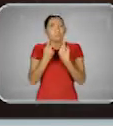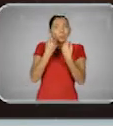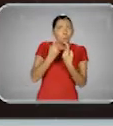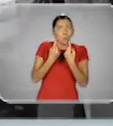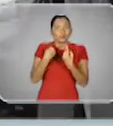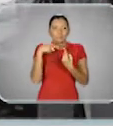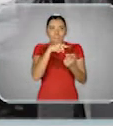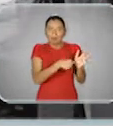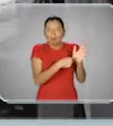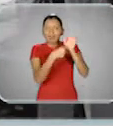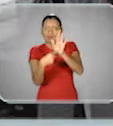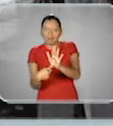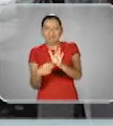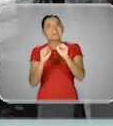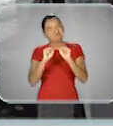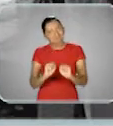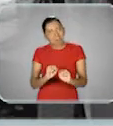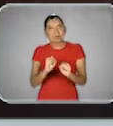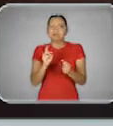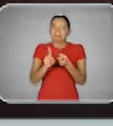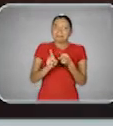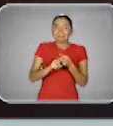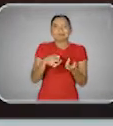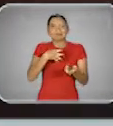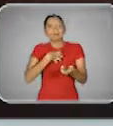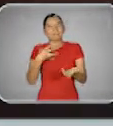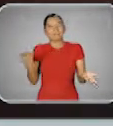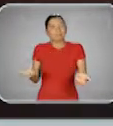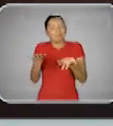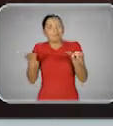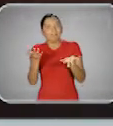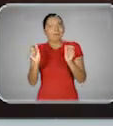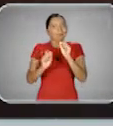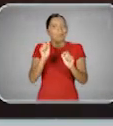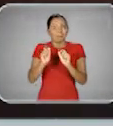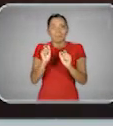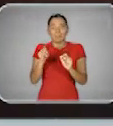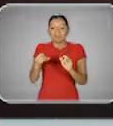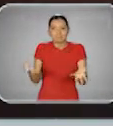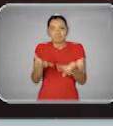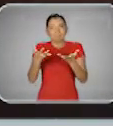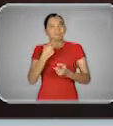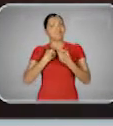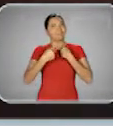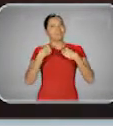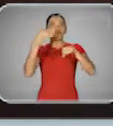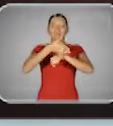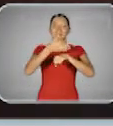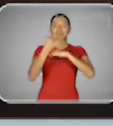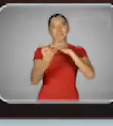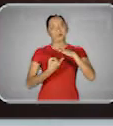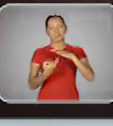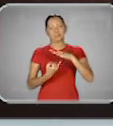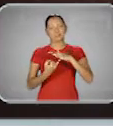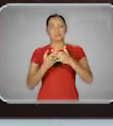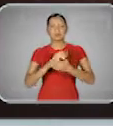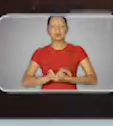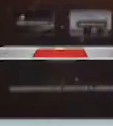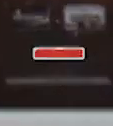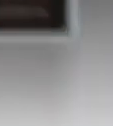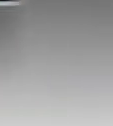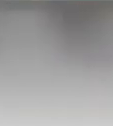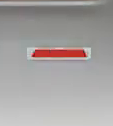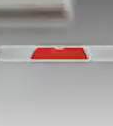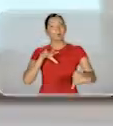aquela dúvida, e a partir do momento que você mostra para ele, pode até, de uma certa forma, atiçar, fazer com que ele tenha vontade de frequentar a nossa